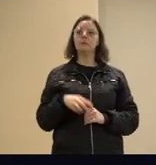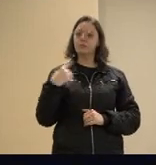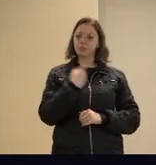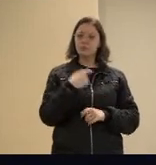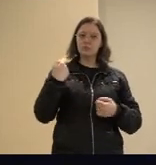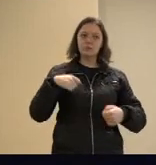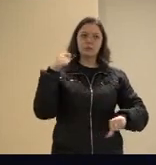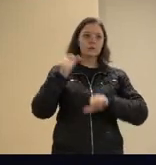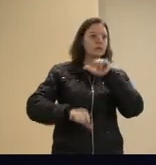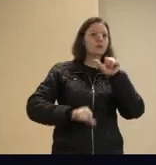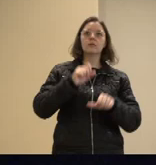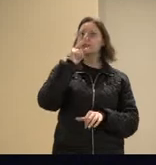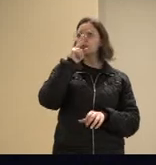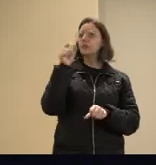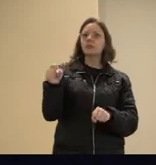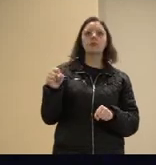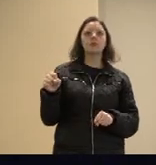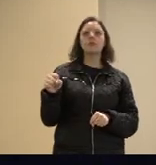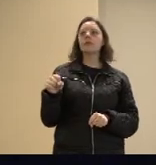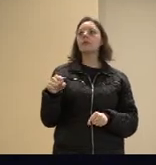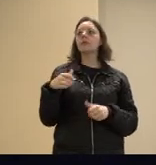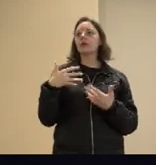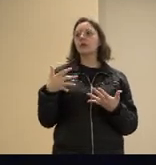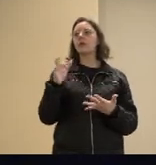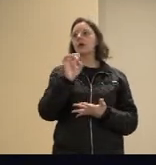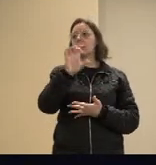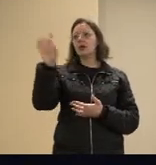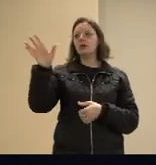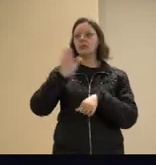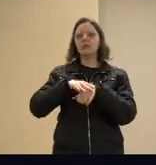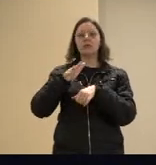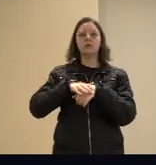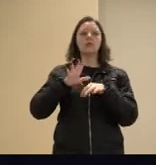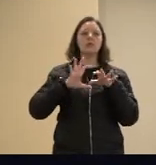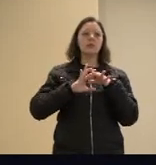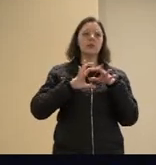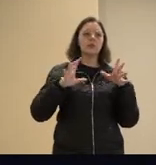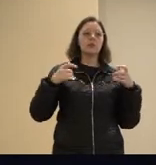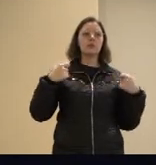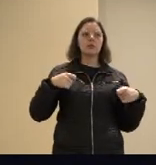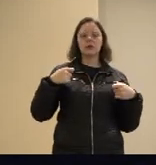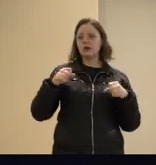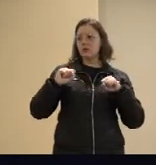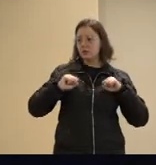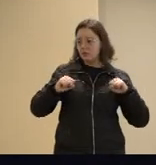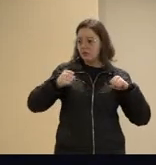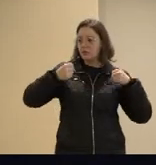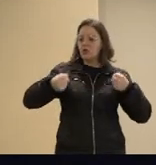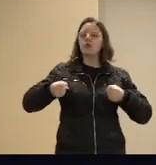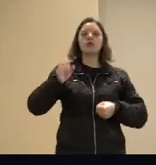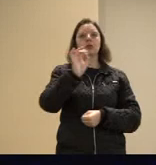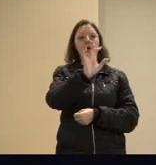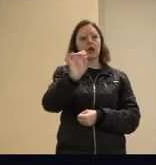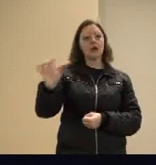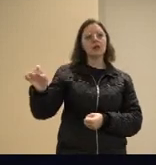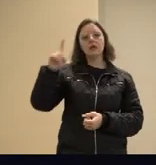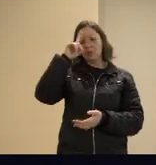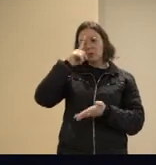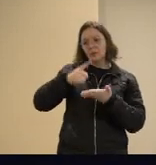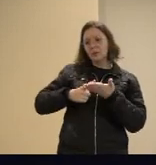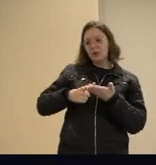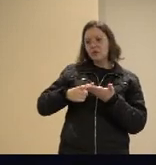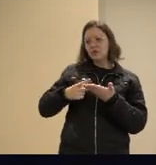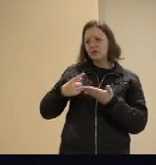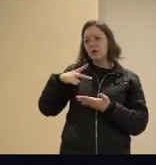mais. E aí é a entrega de cada um. Aí é o sacerdócio de cada um. Aí é o compromisso de cada